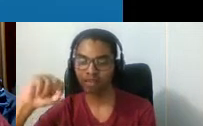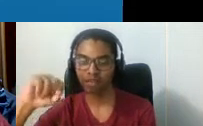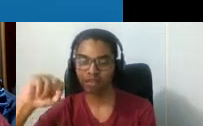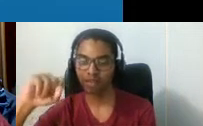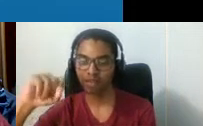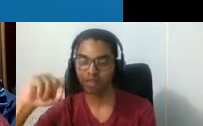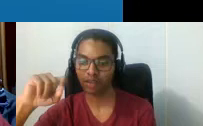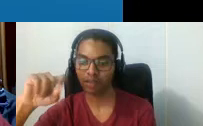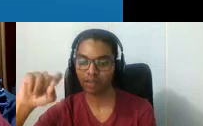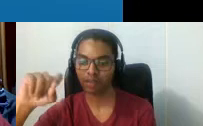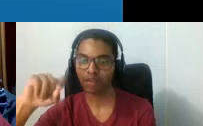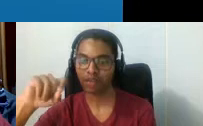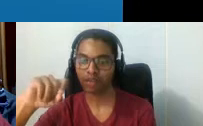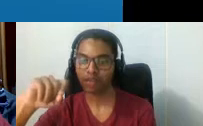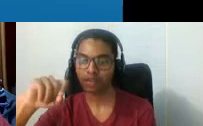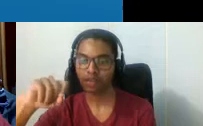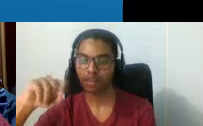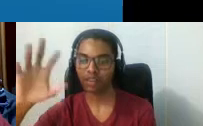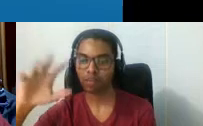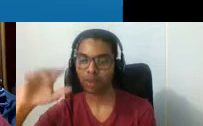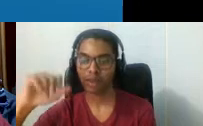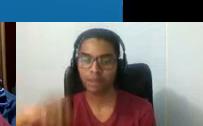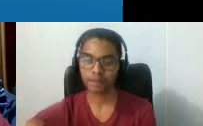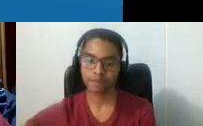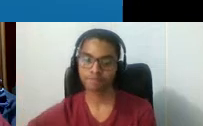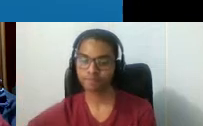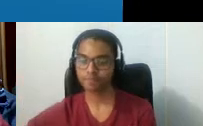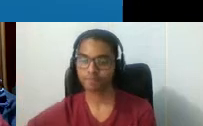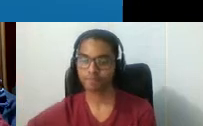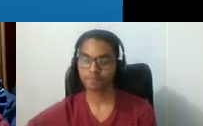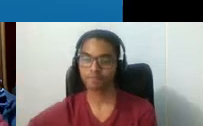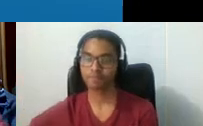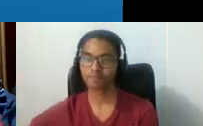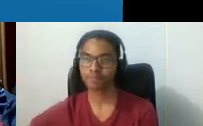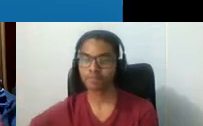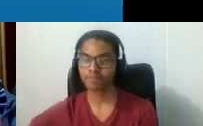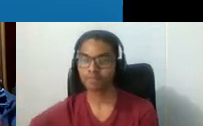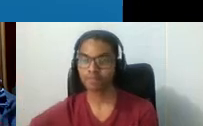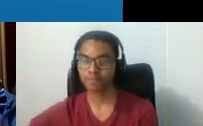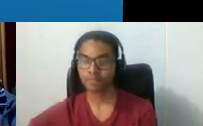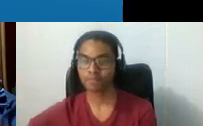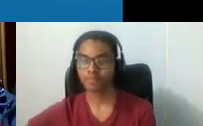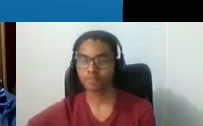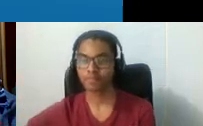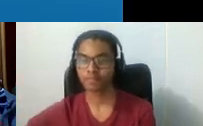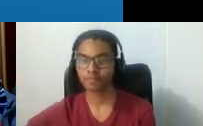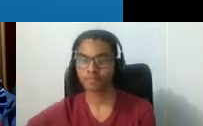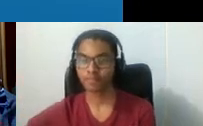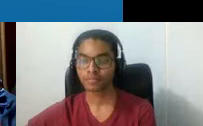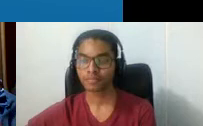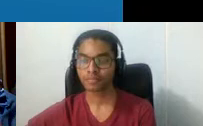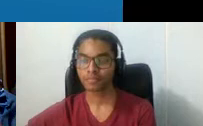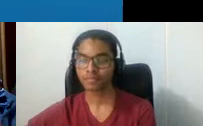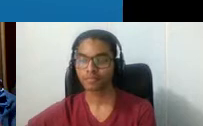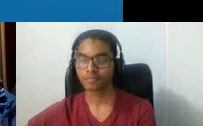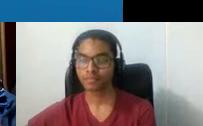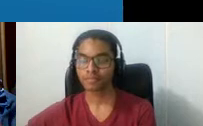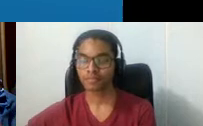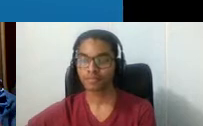dá um minutinho, sei lá, um tempo, e aí ela fica opaca, né? Especialmente se você pega e põe no forno,